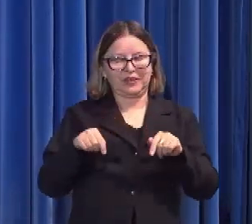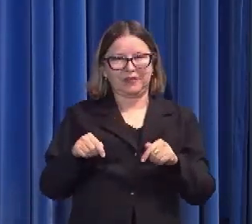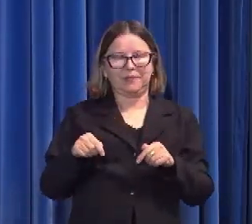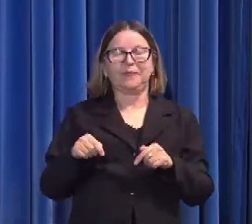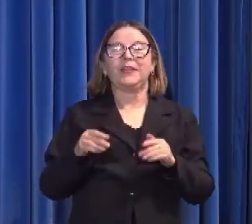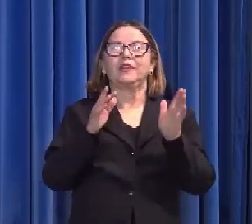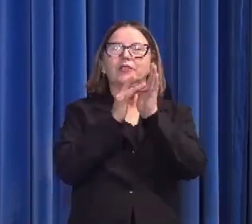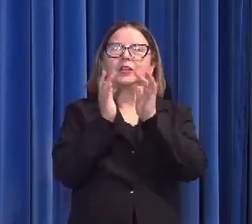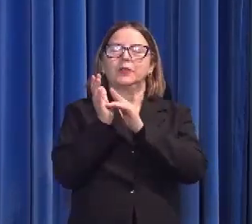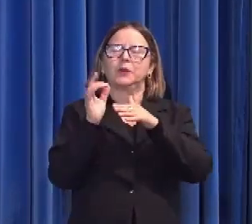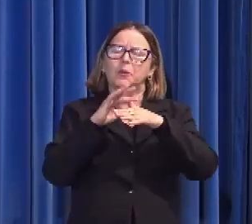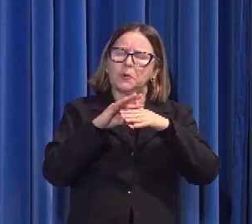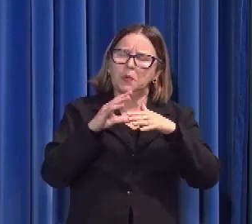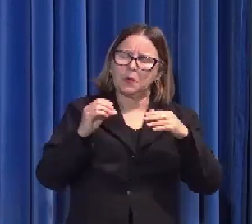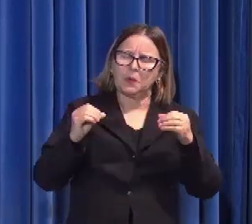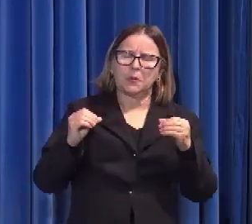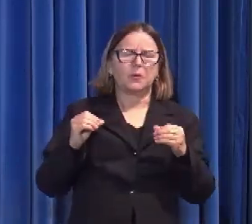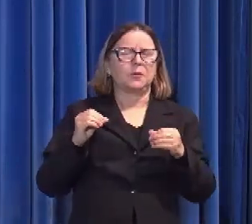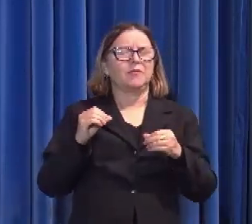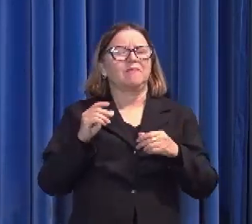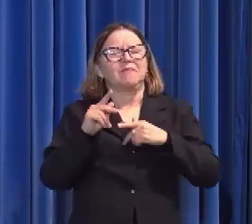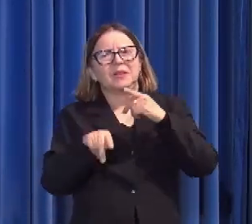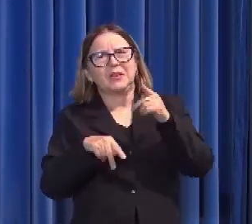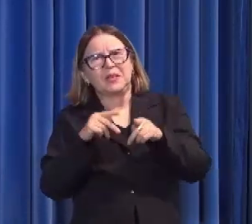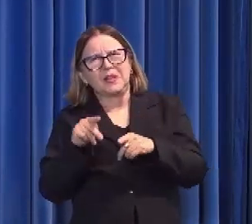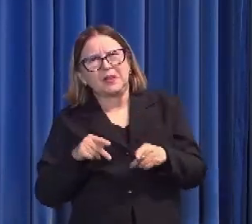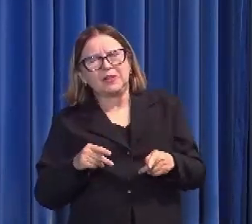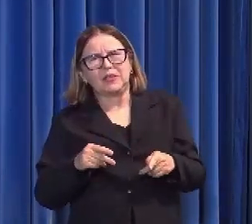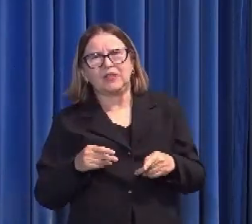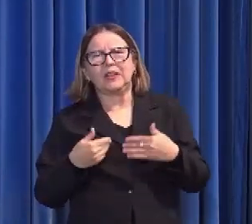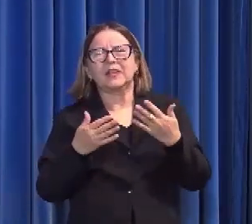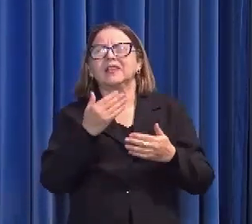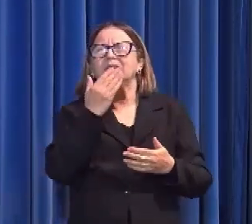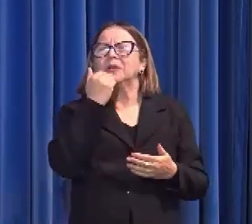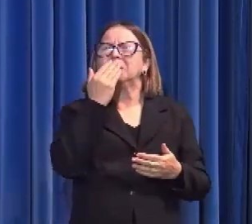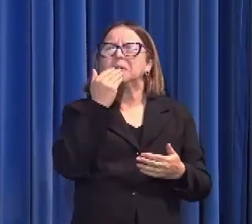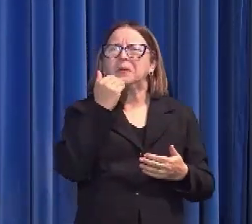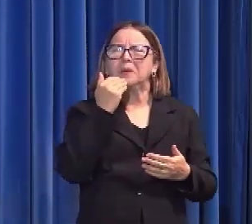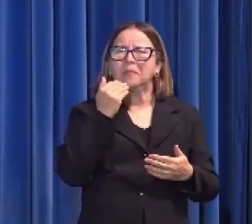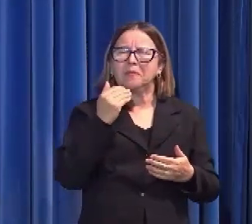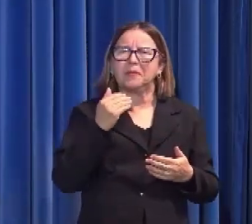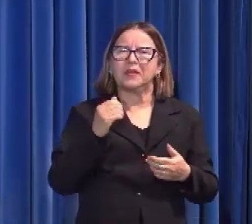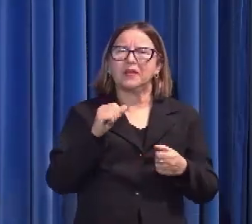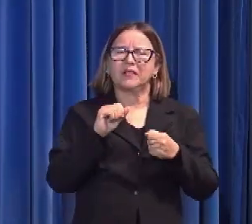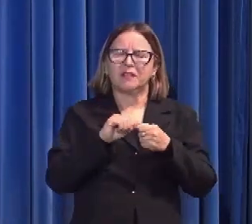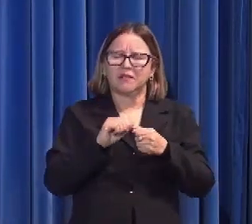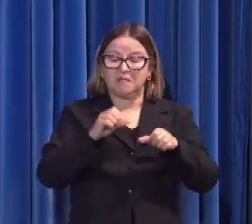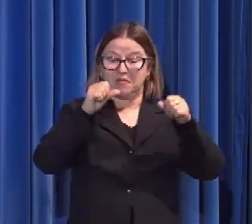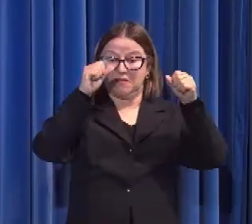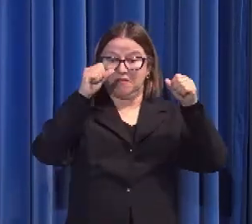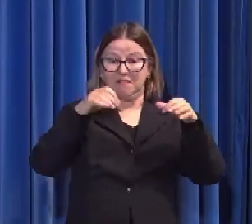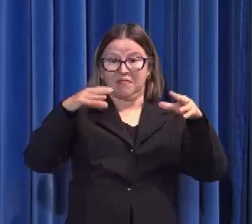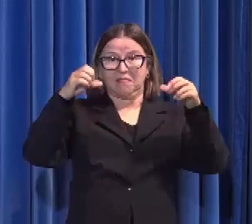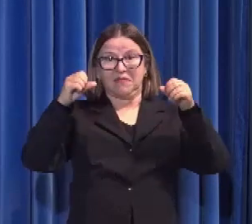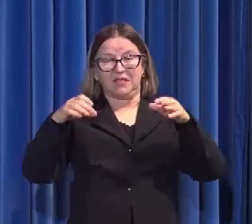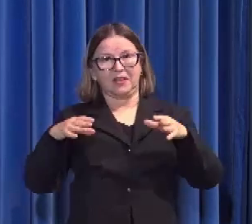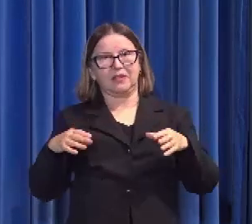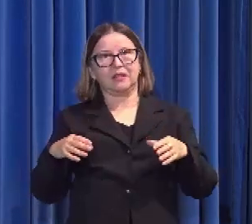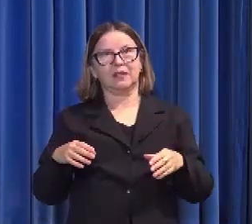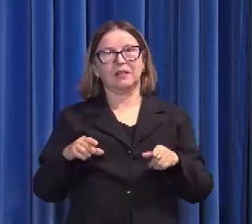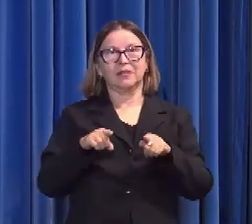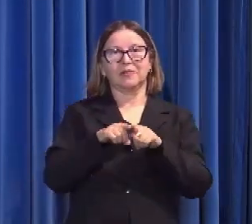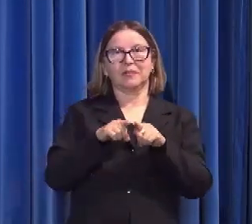alimentou muita gente Jesus fez tanta coisa para tanta gente mas quando você vai